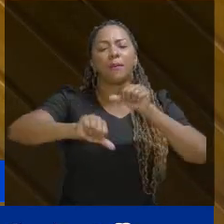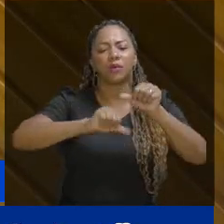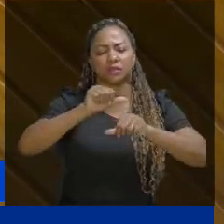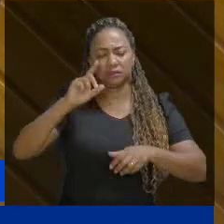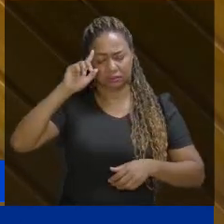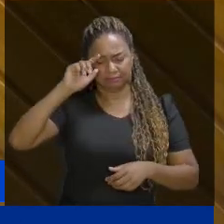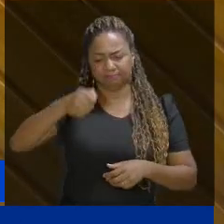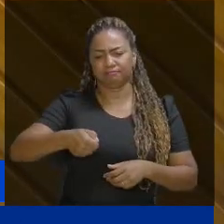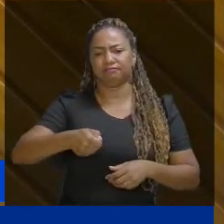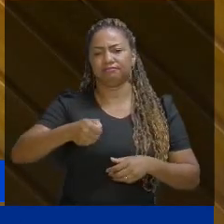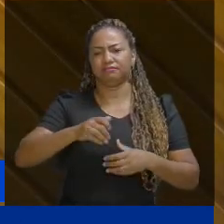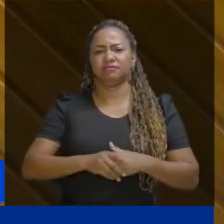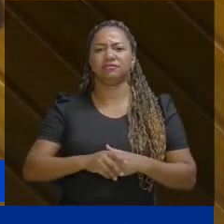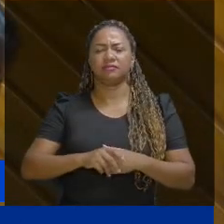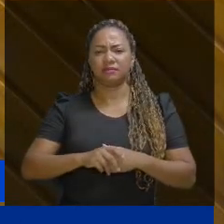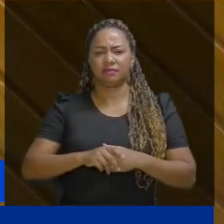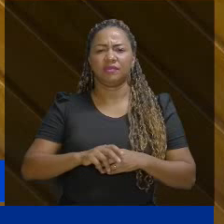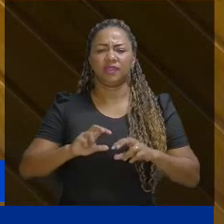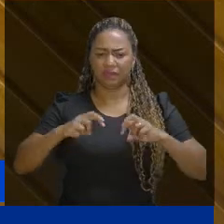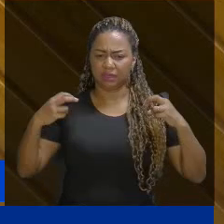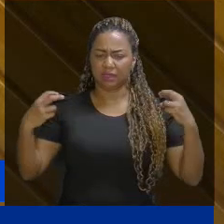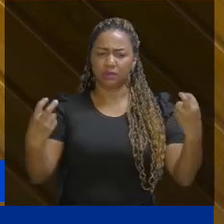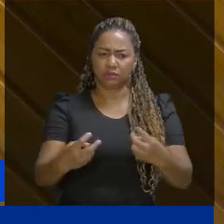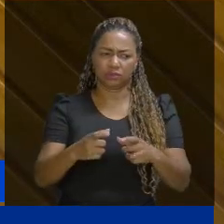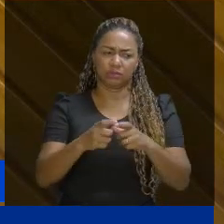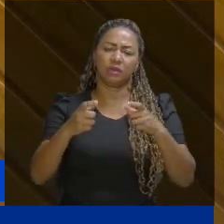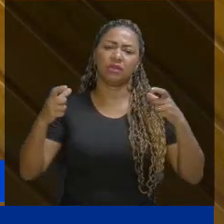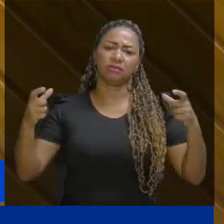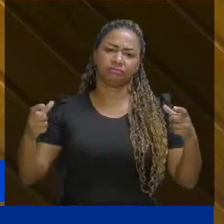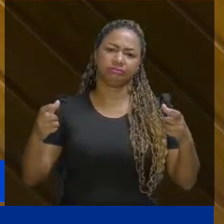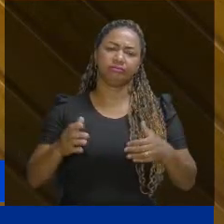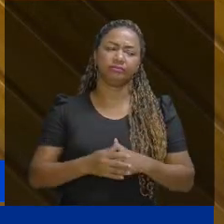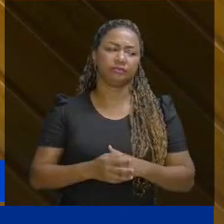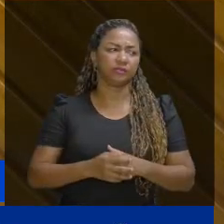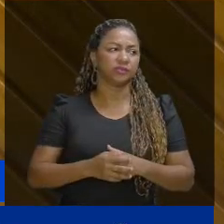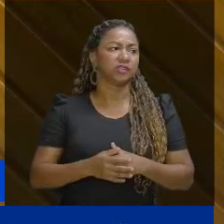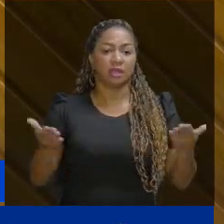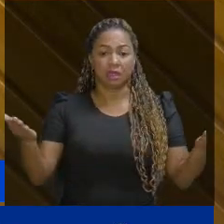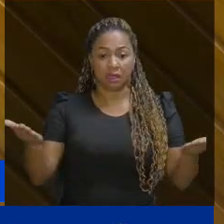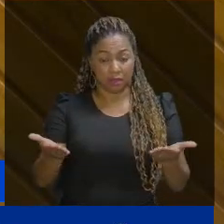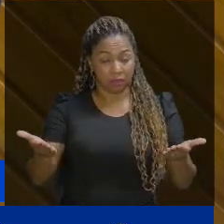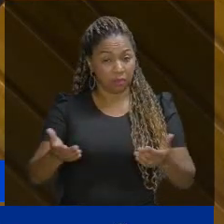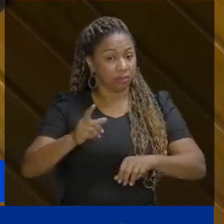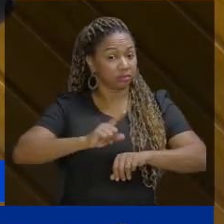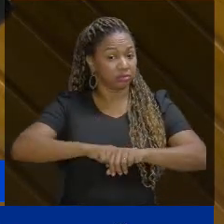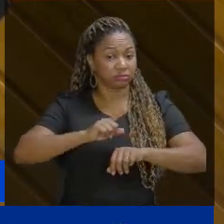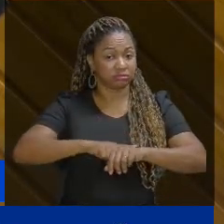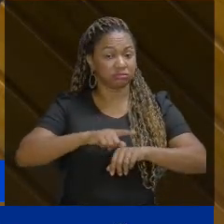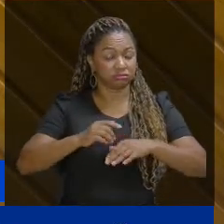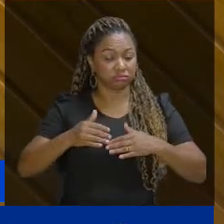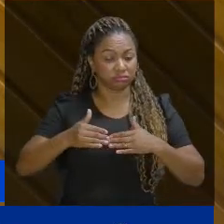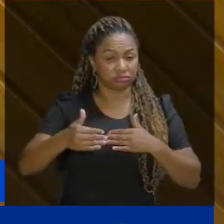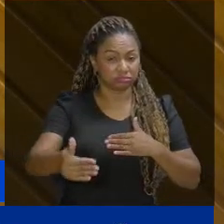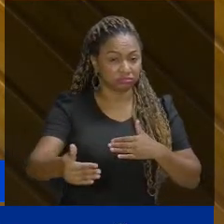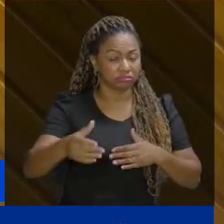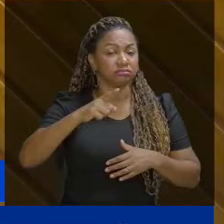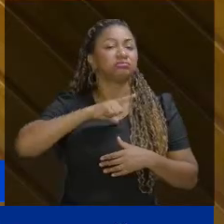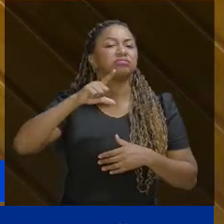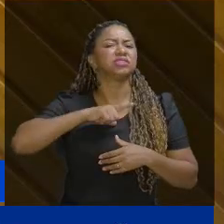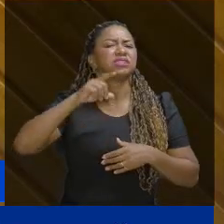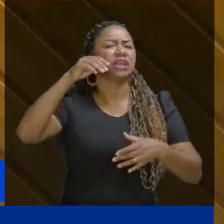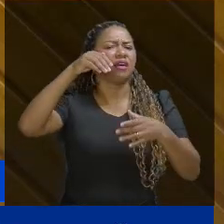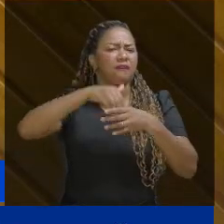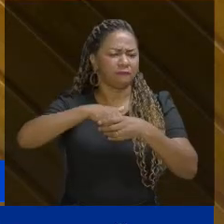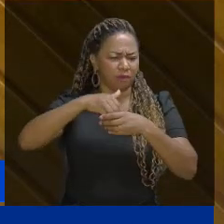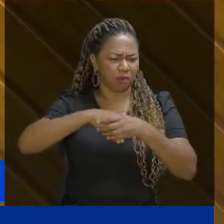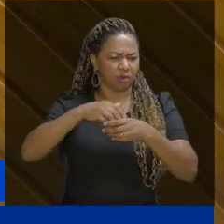aquela decisão que a Corte tomou por maioria. Agora, neste momento, a partir do momento que houve um